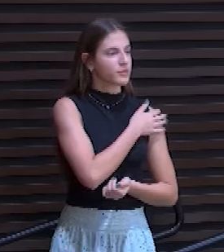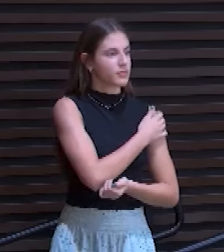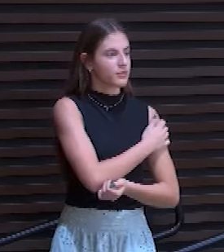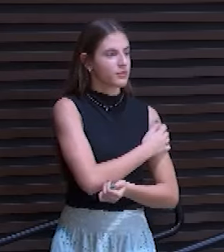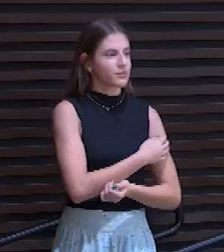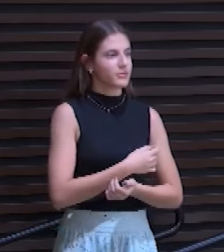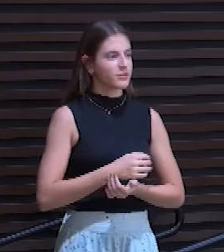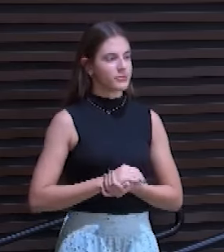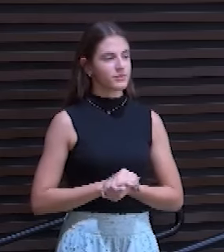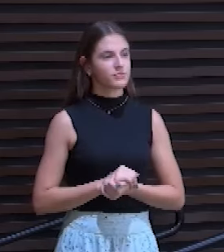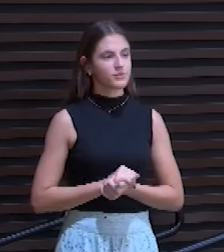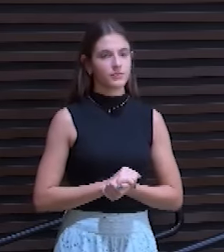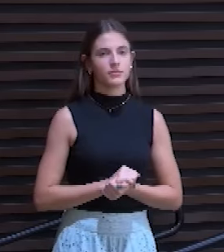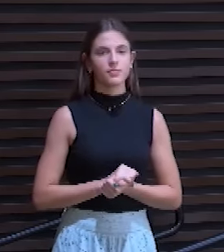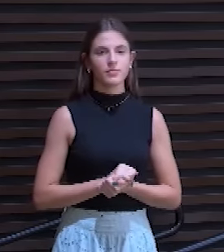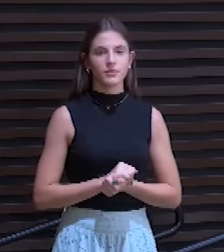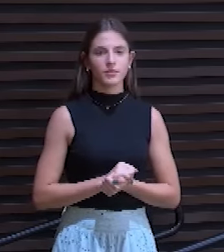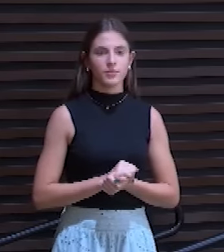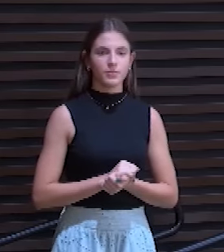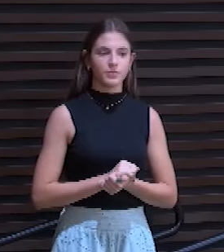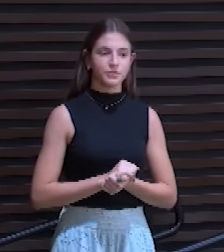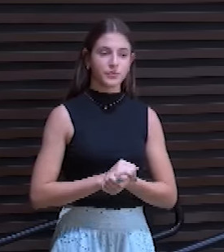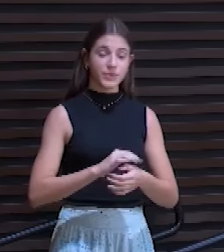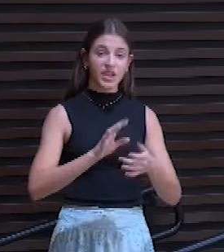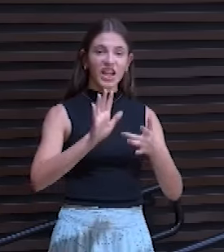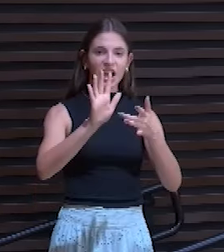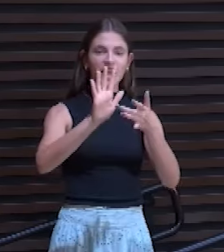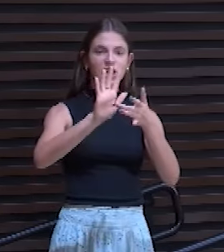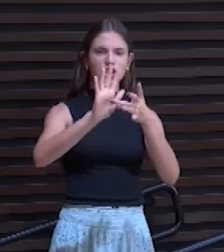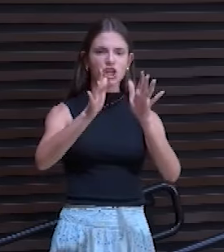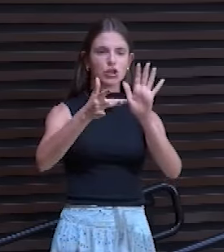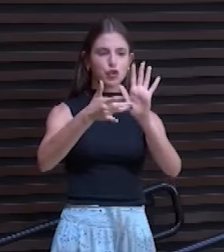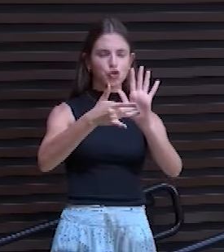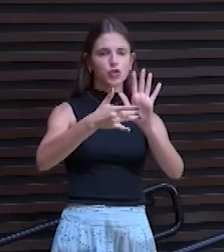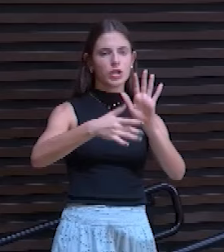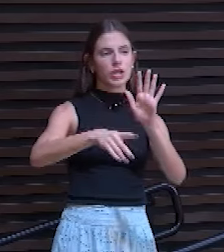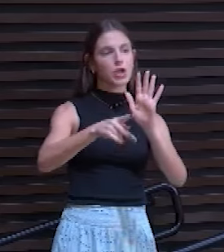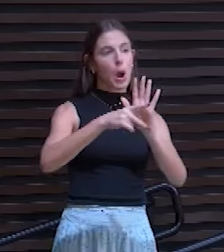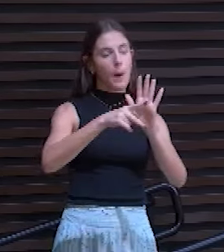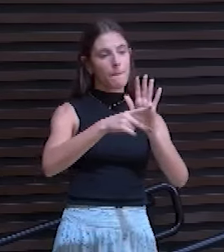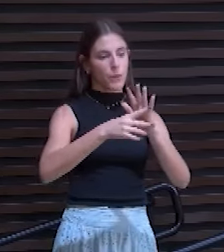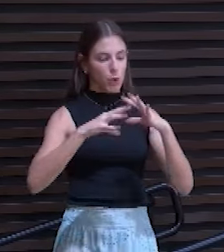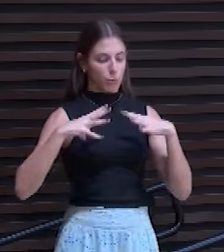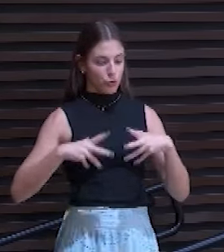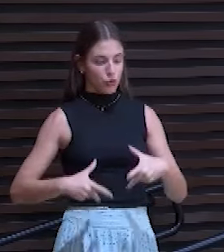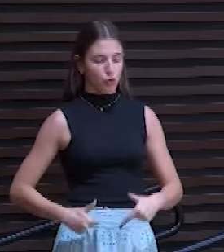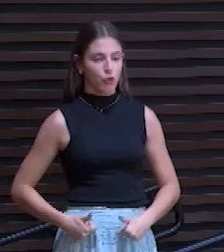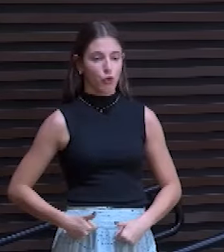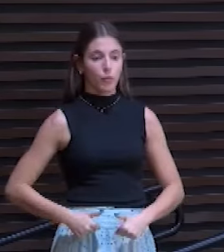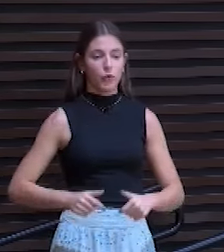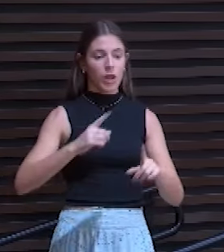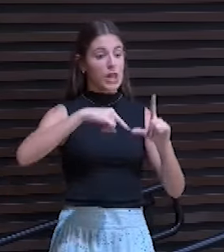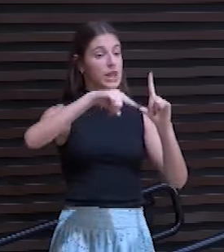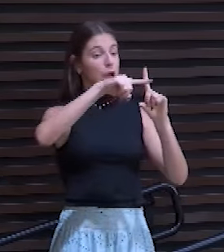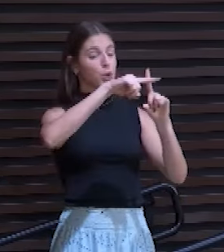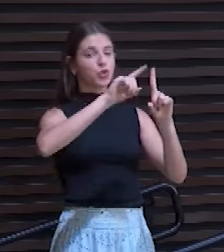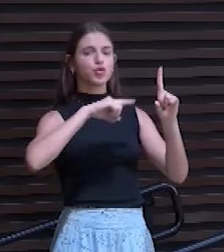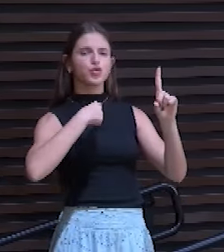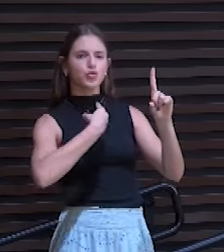Vamos ler junto? Carregando Ele mesmo em seu corpo, sobre o madeiro, os nossos